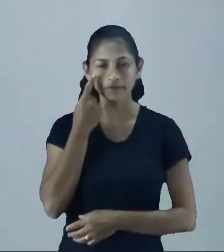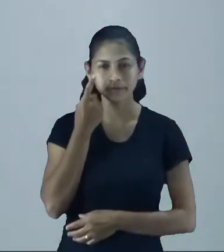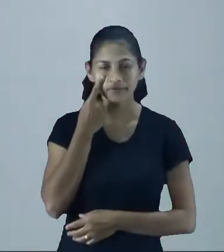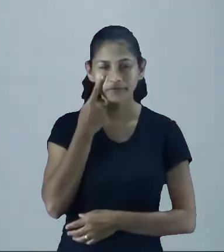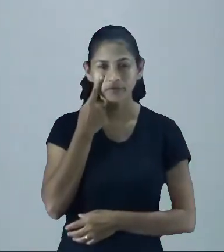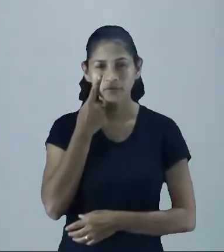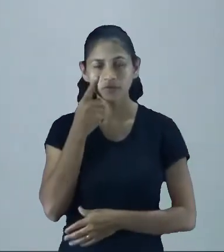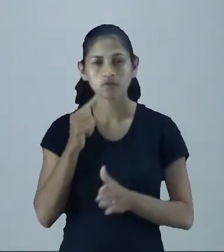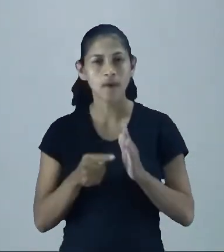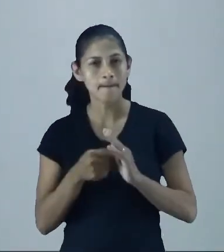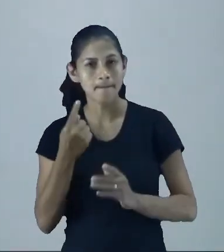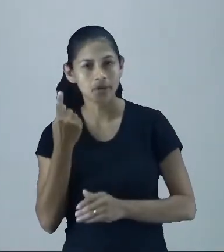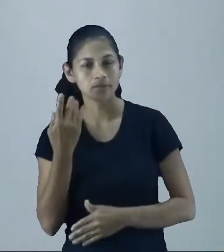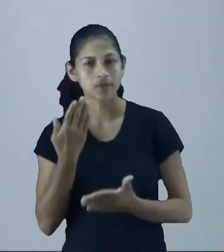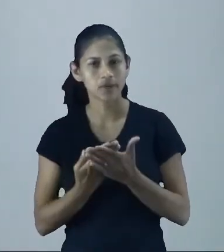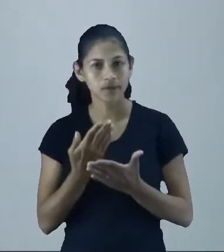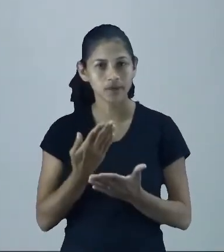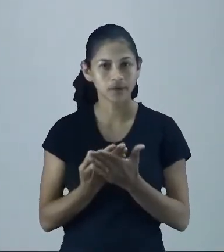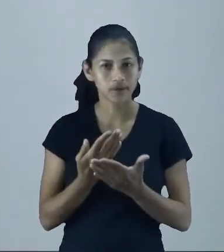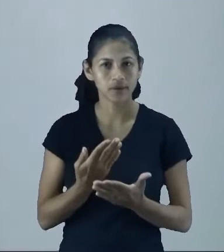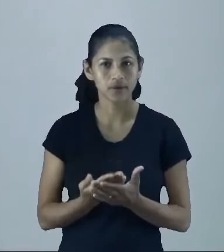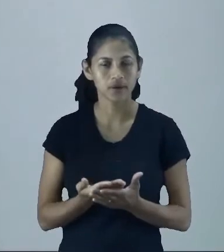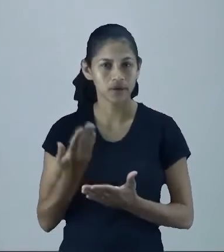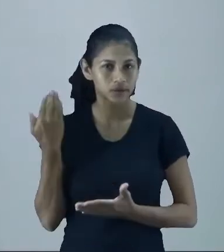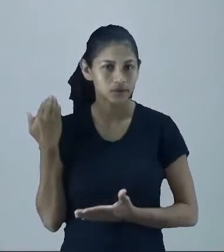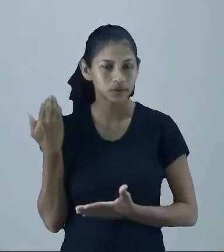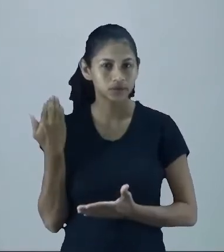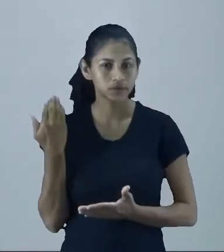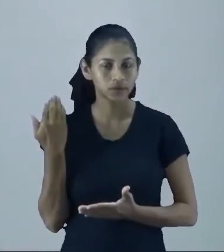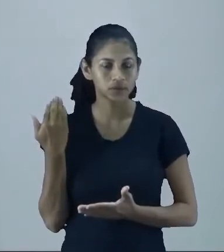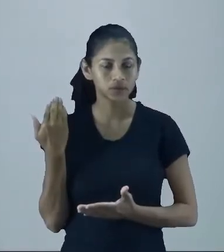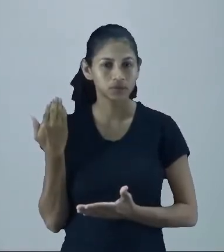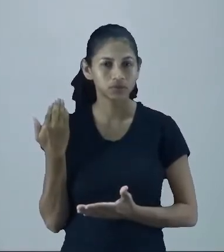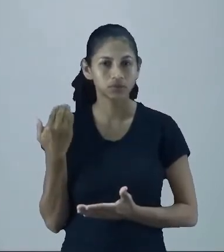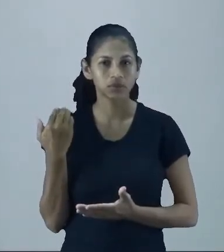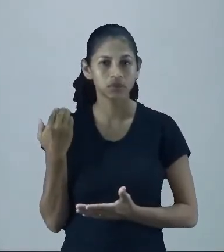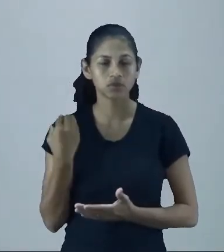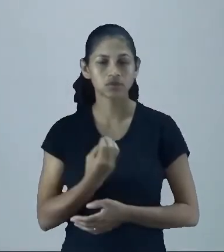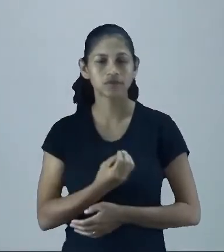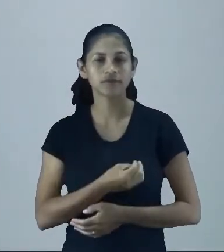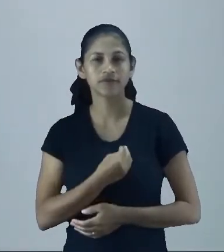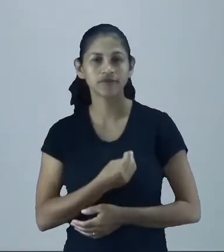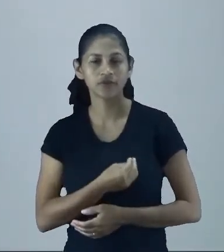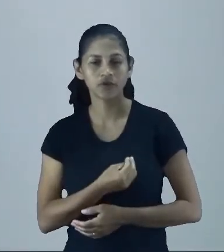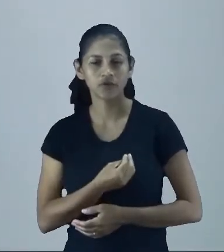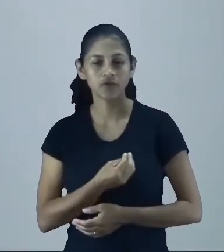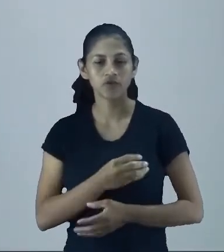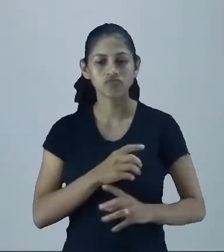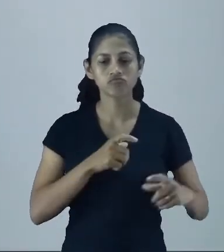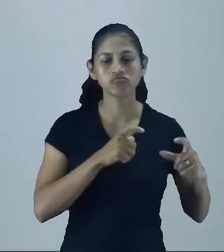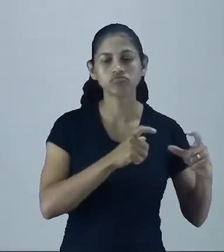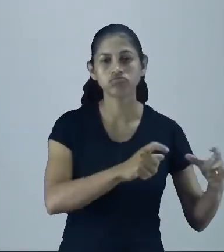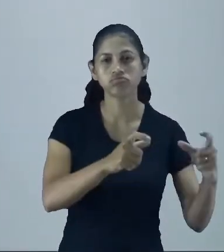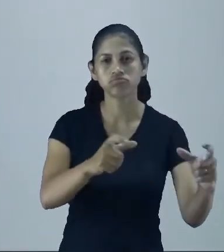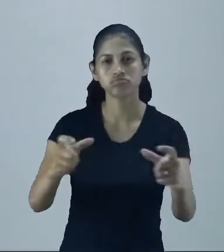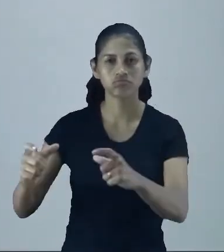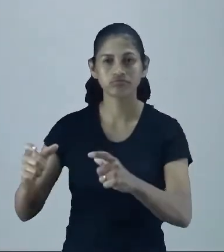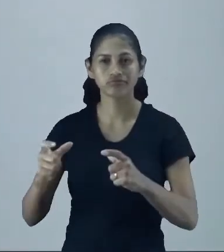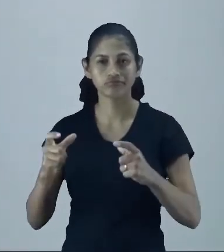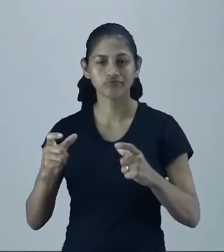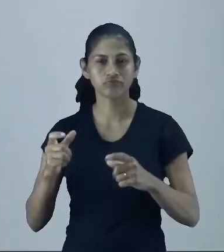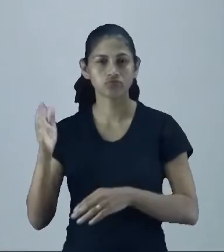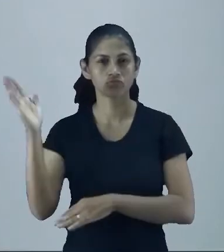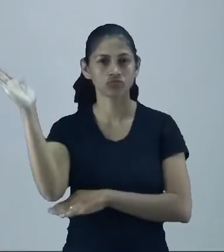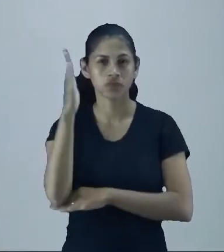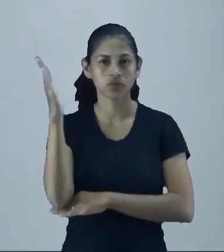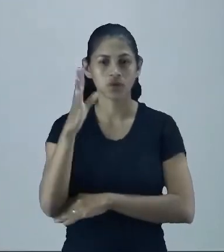que eles habitavam em todo o território brasileiro. Porém, na medida que os portugueses foram